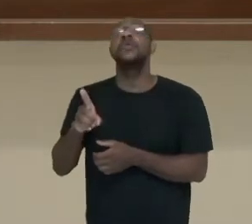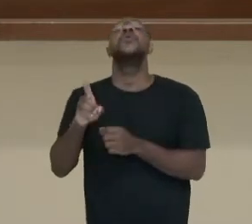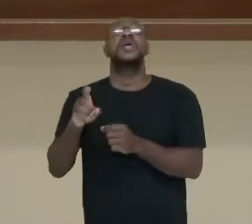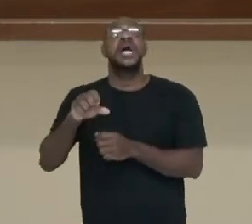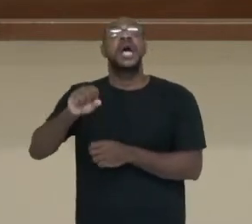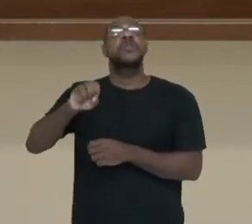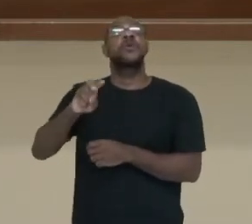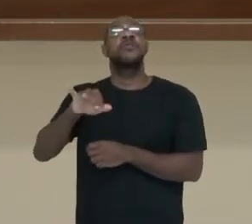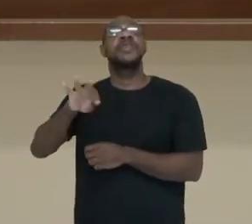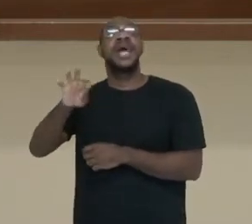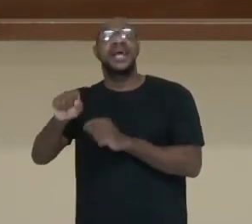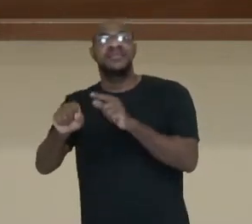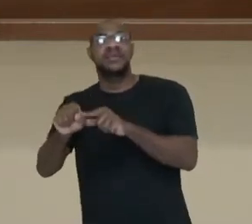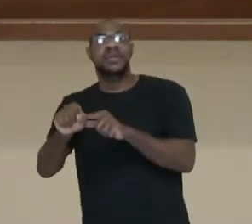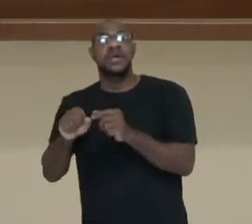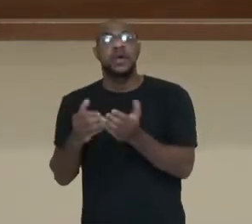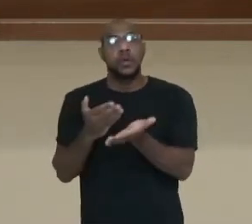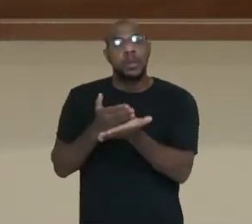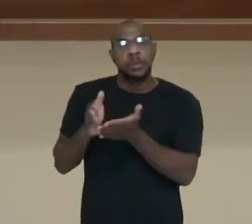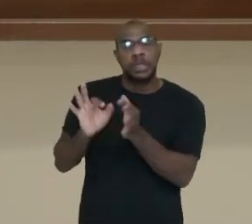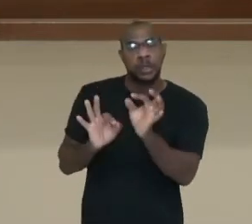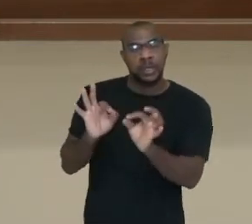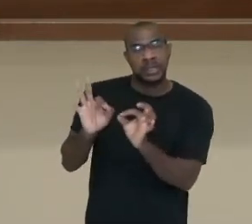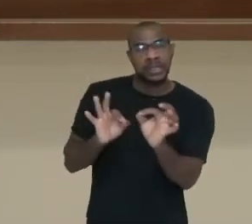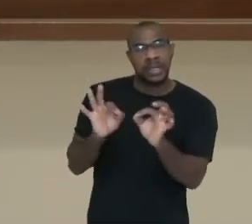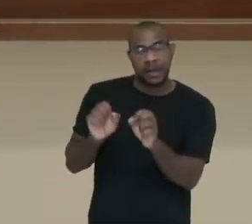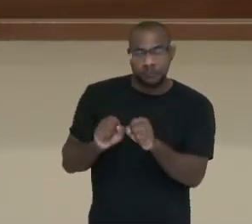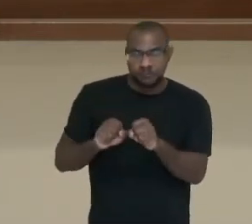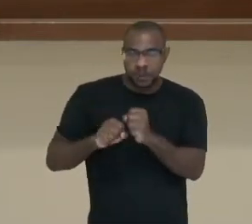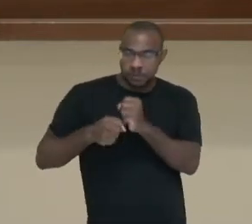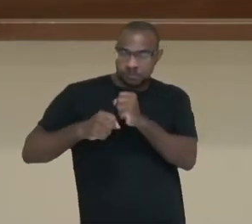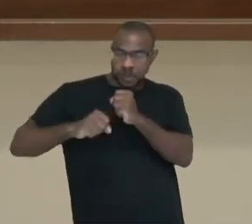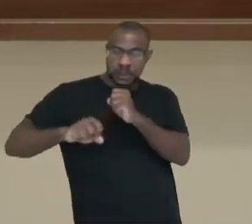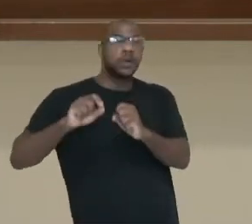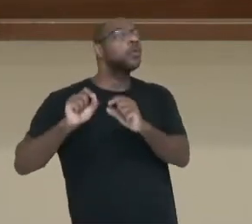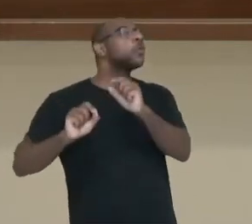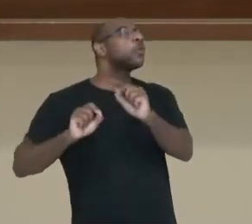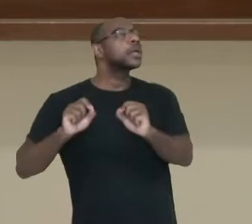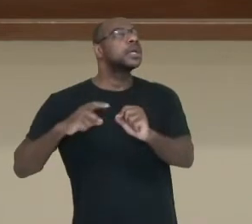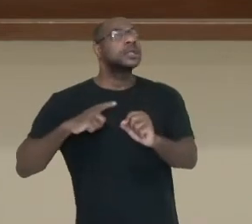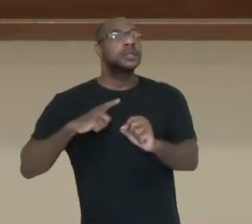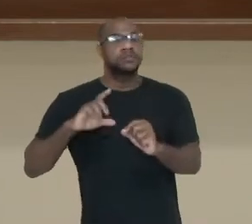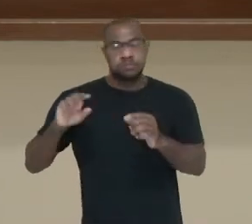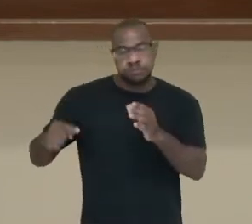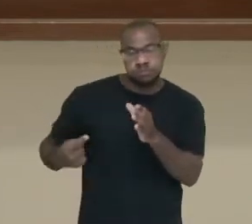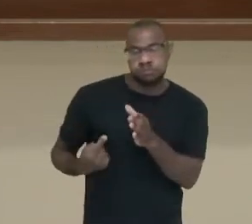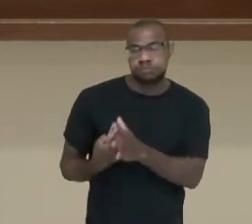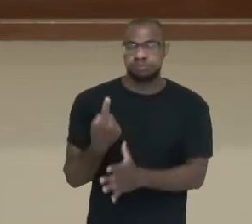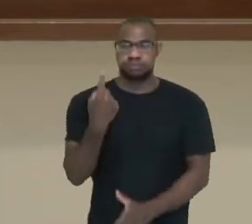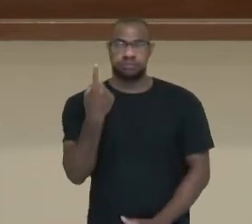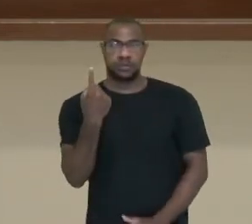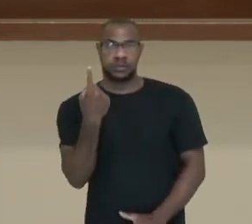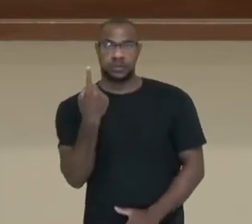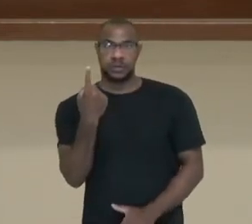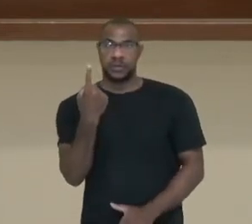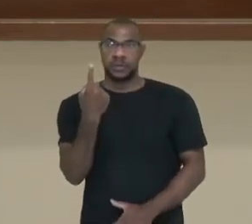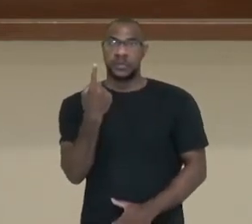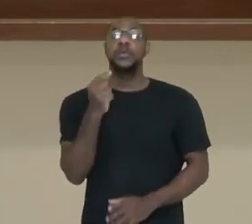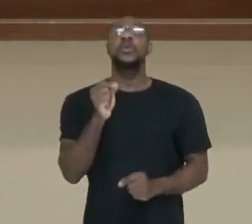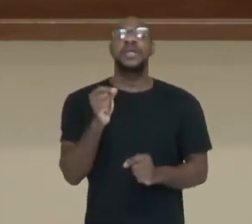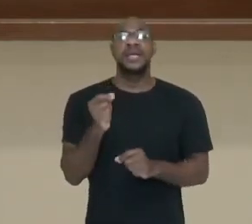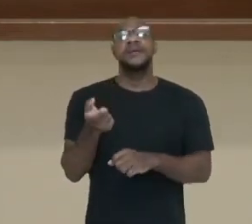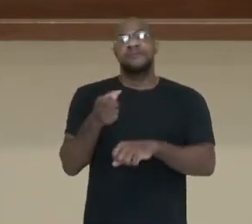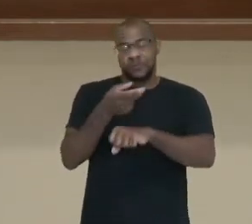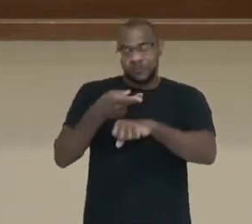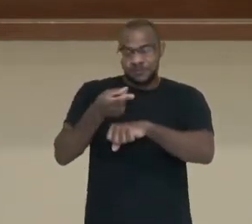organizar um processo de expansão, no caso soviético, ou de solidificação do modelo capitalista, no caso dos Estados